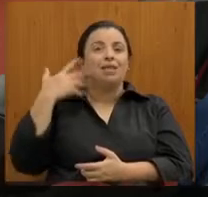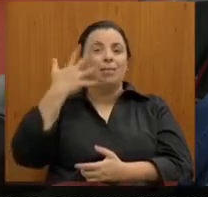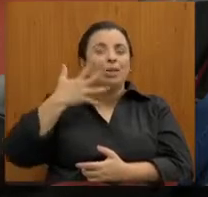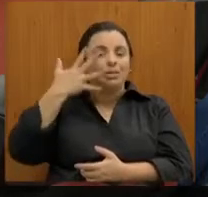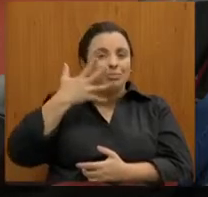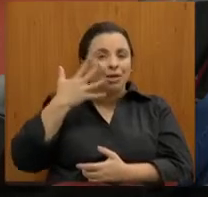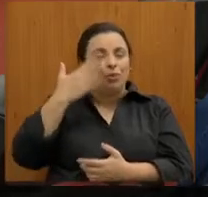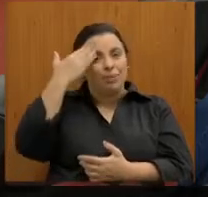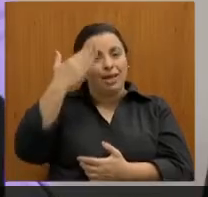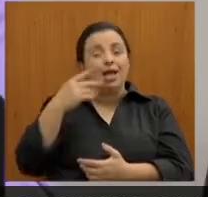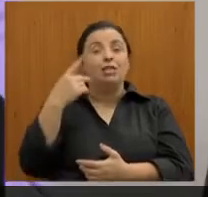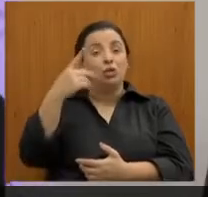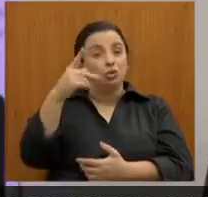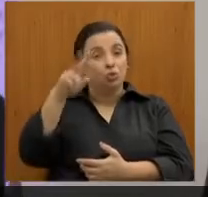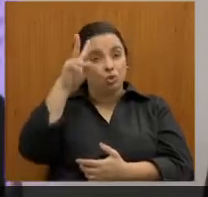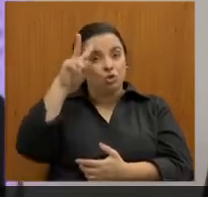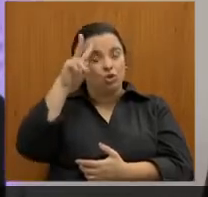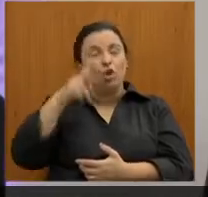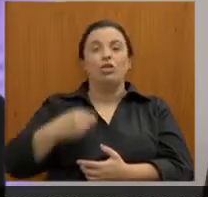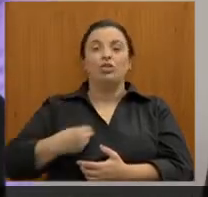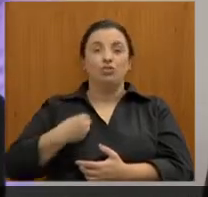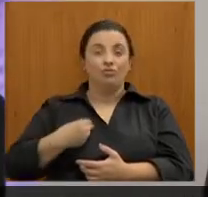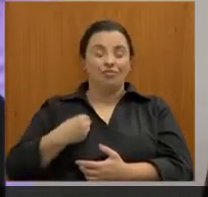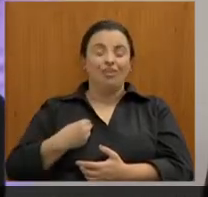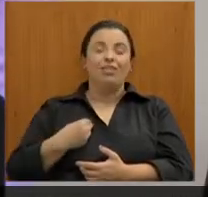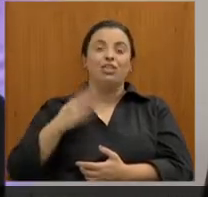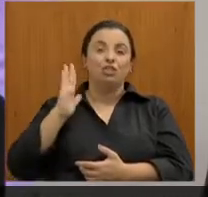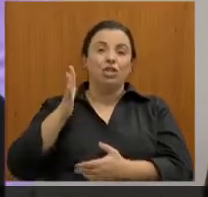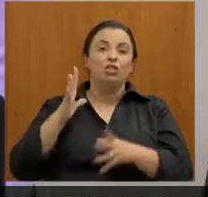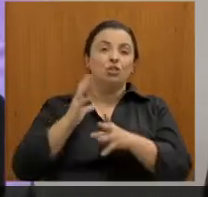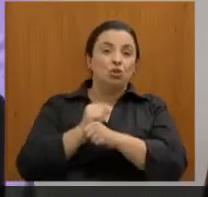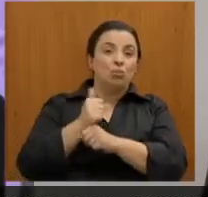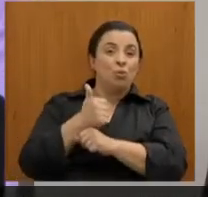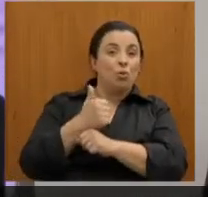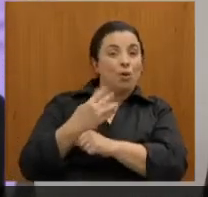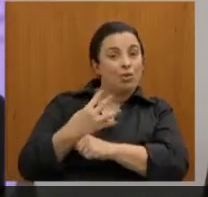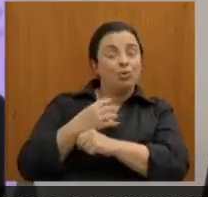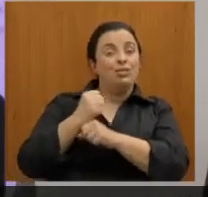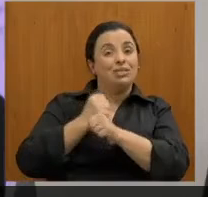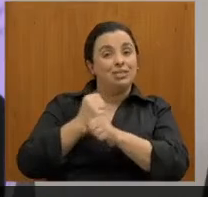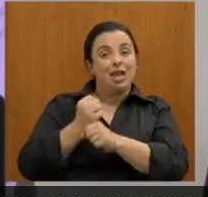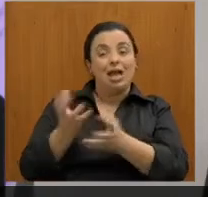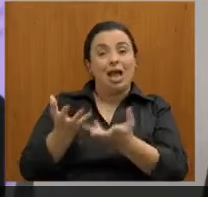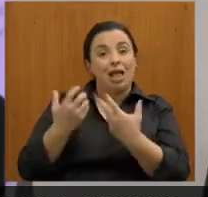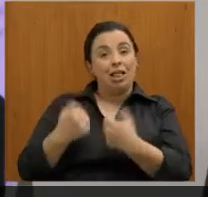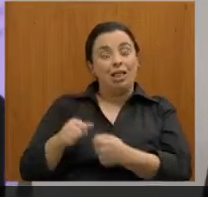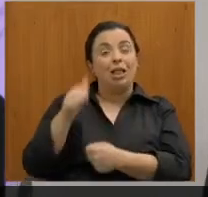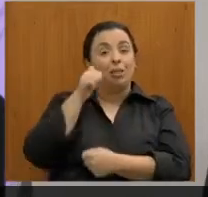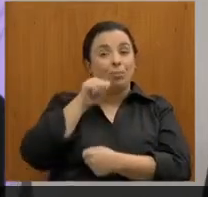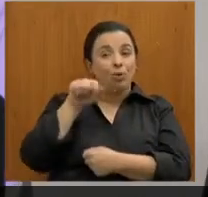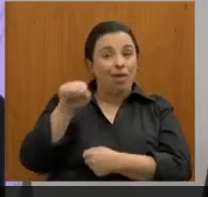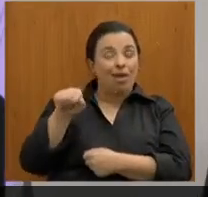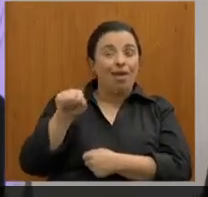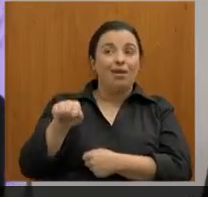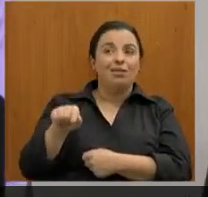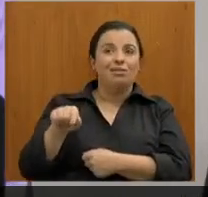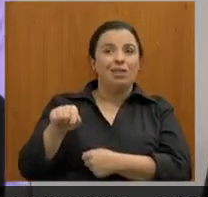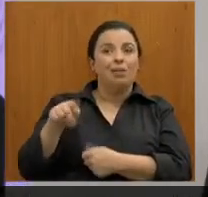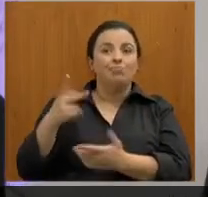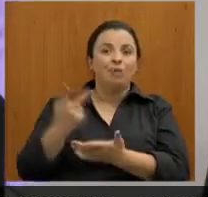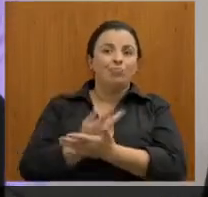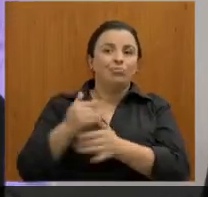com sua história também de vida né de 14 anos aí atendendo mulheres em situação de violência